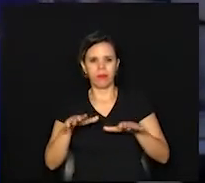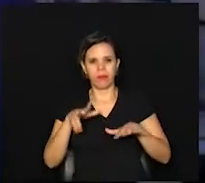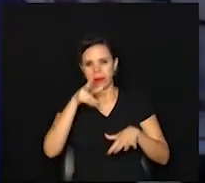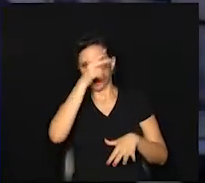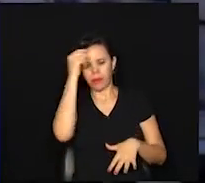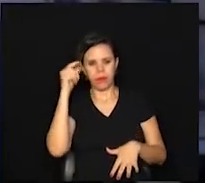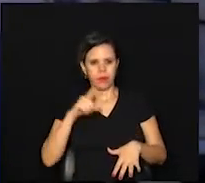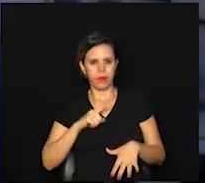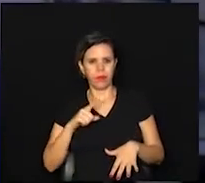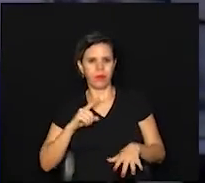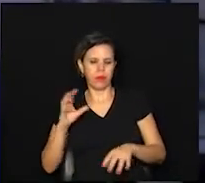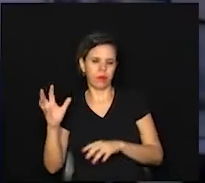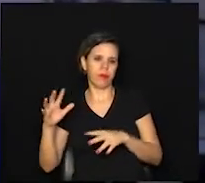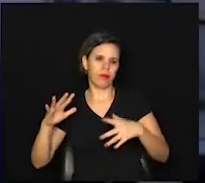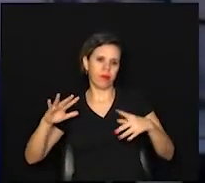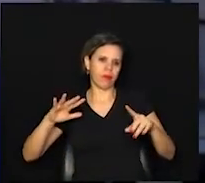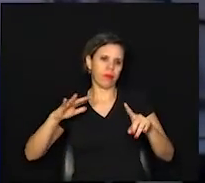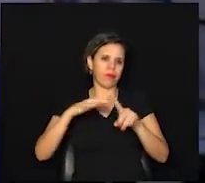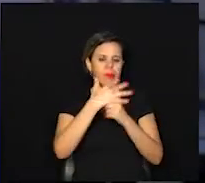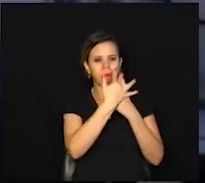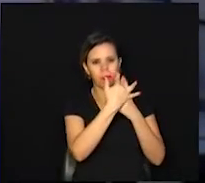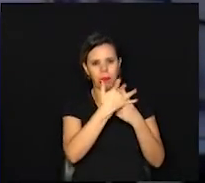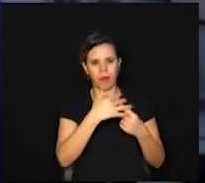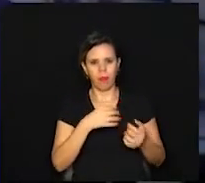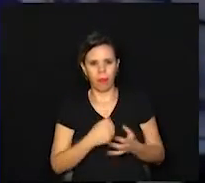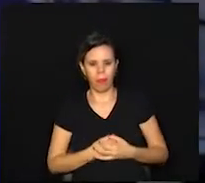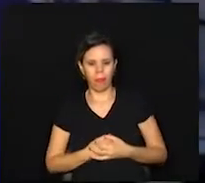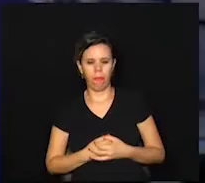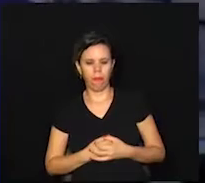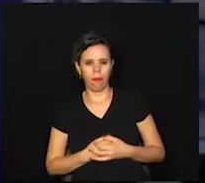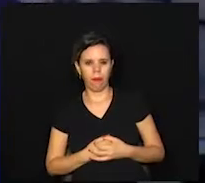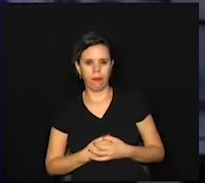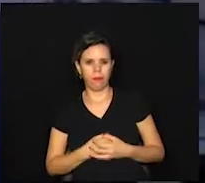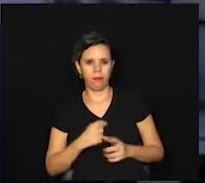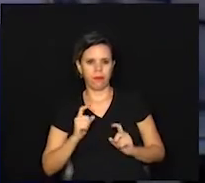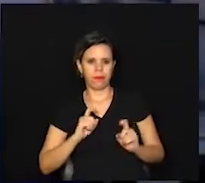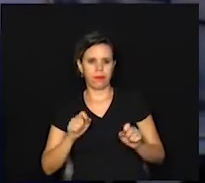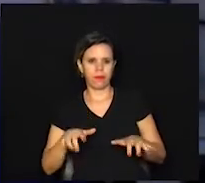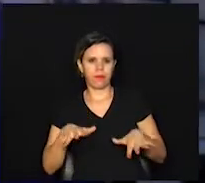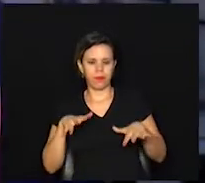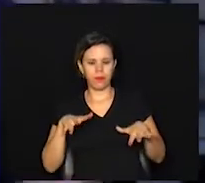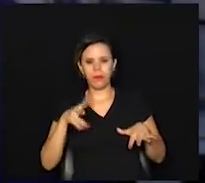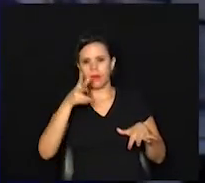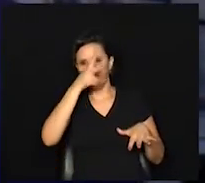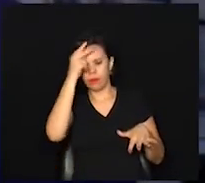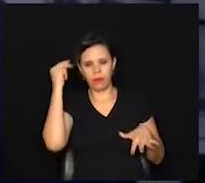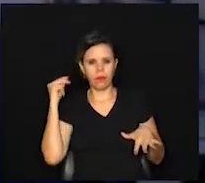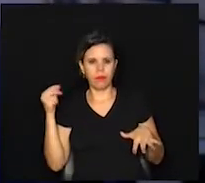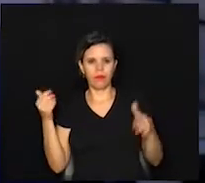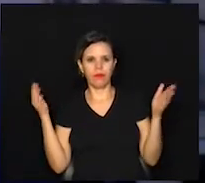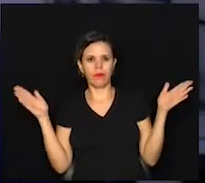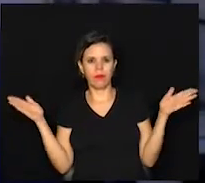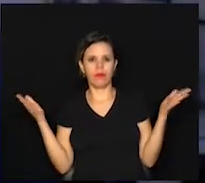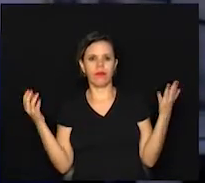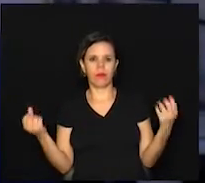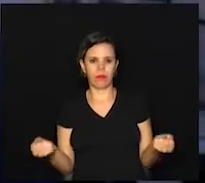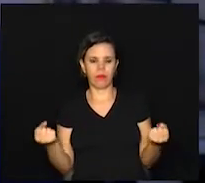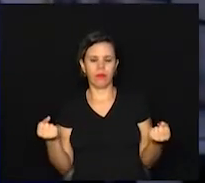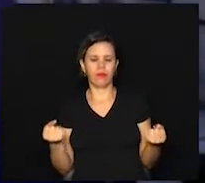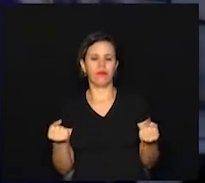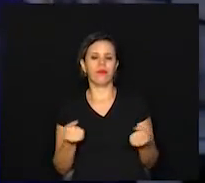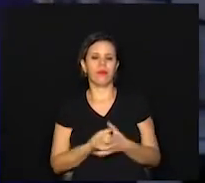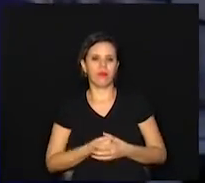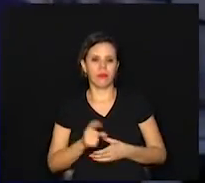o Transcidadania, sabe? Né? Foi dessas audiências públicas que surgiu o De Braços Abertos, né?